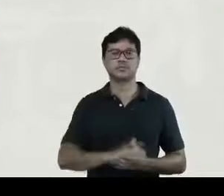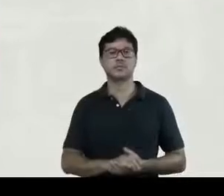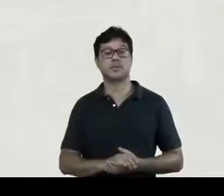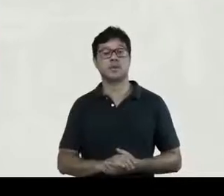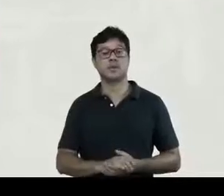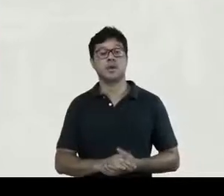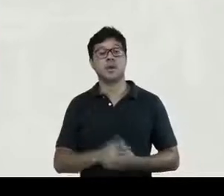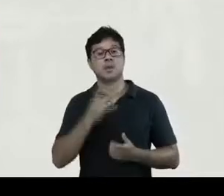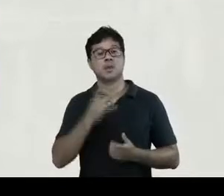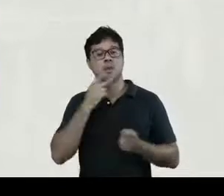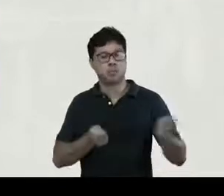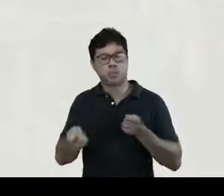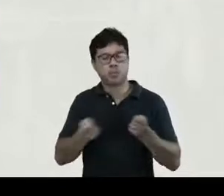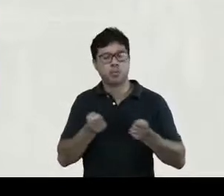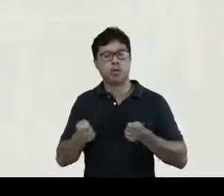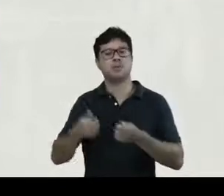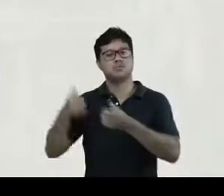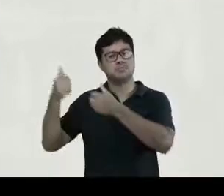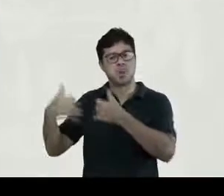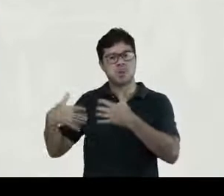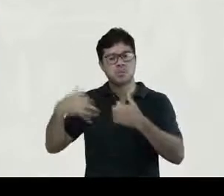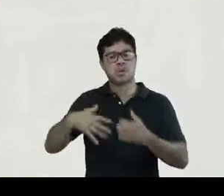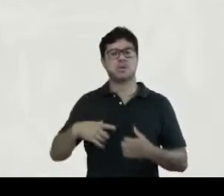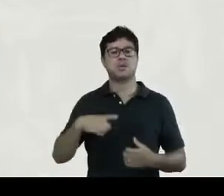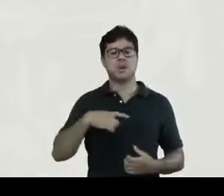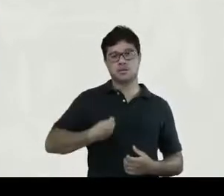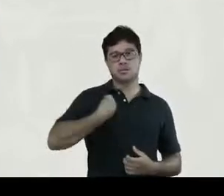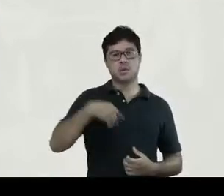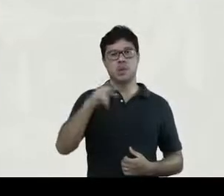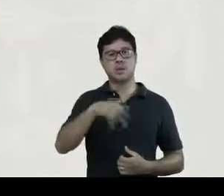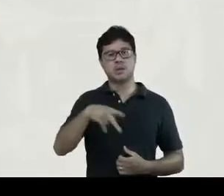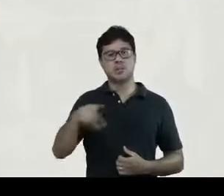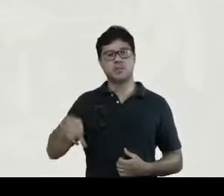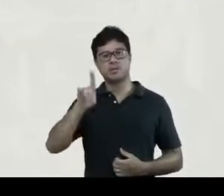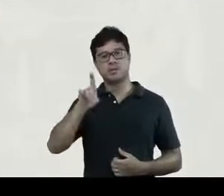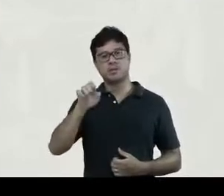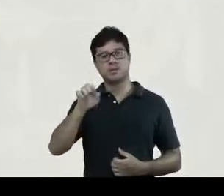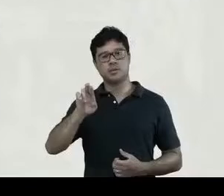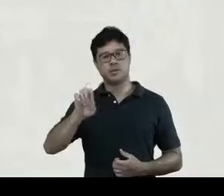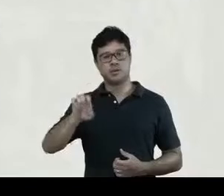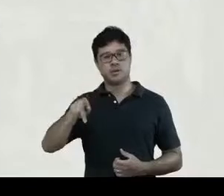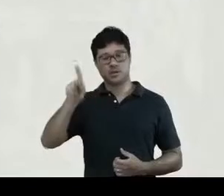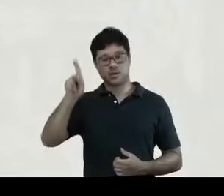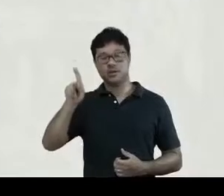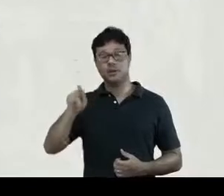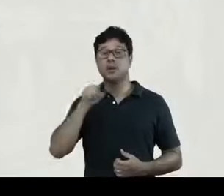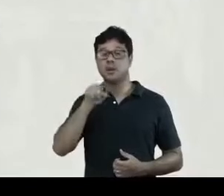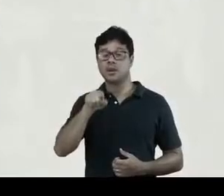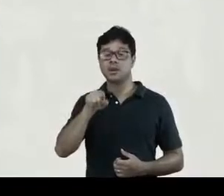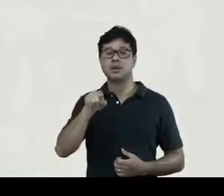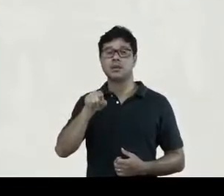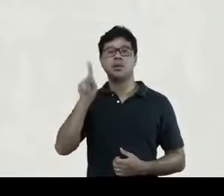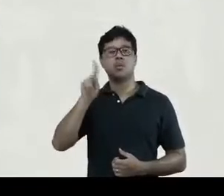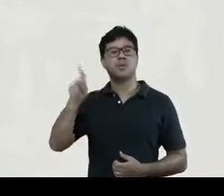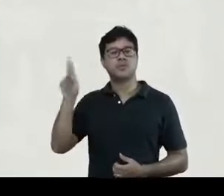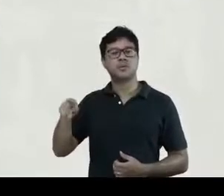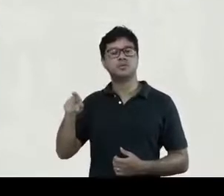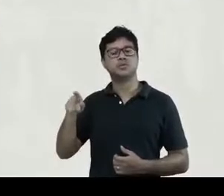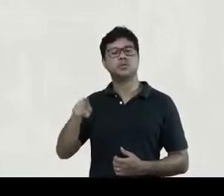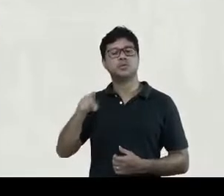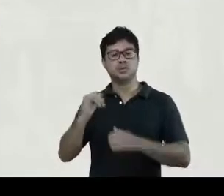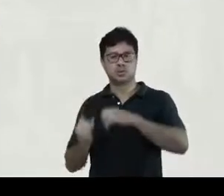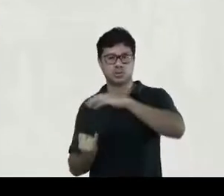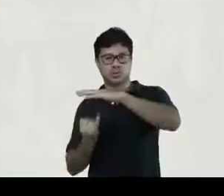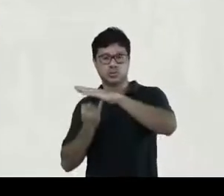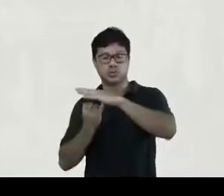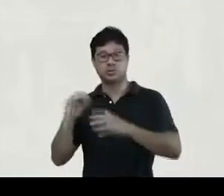Para conduzir o nosso debate, após as falas, contamos com o professor Derek Warwick da Silva Tavares, que é professor do